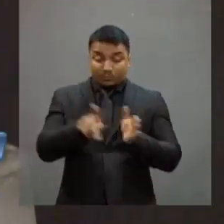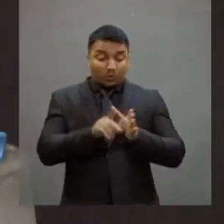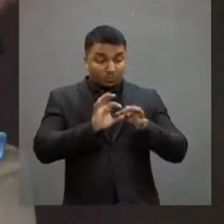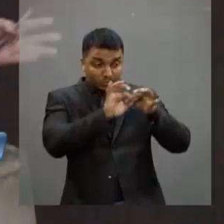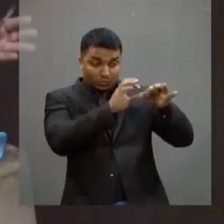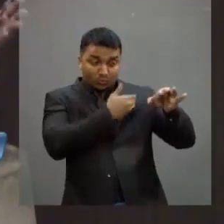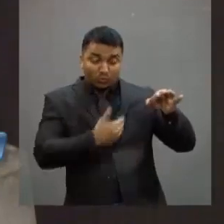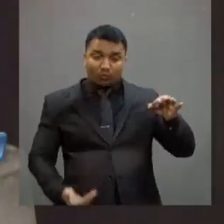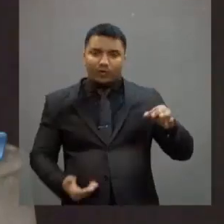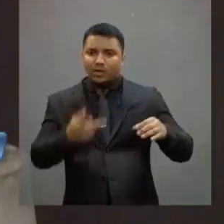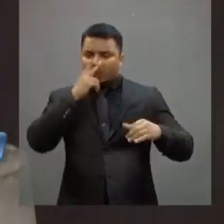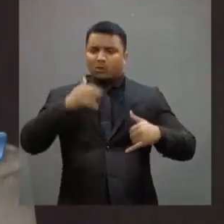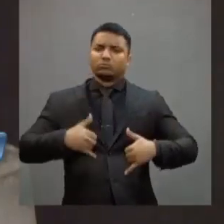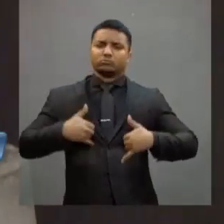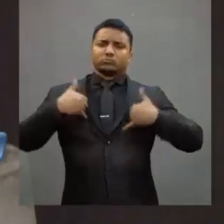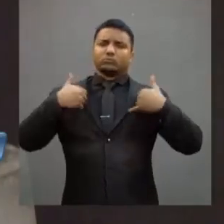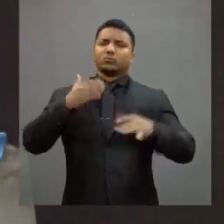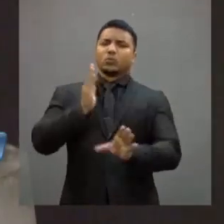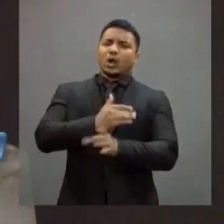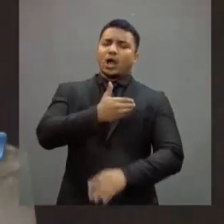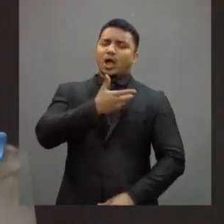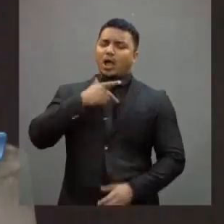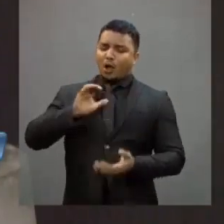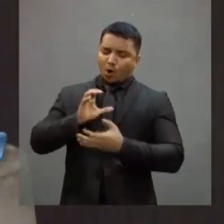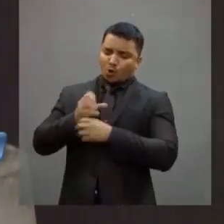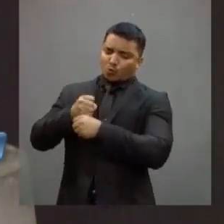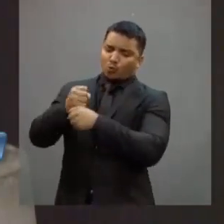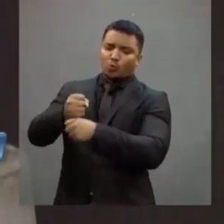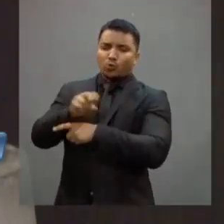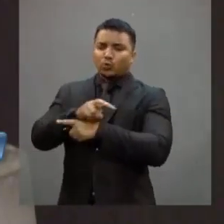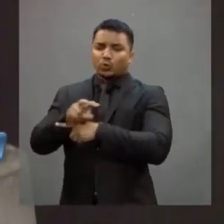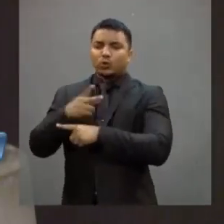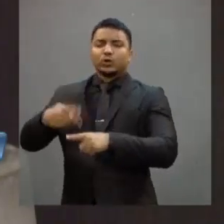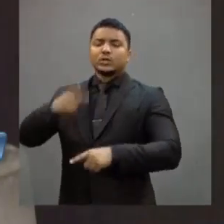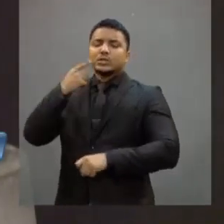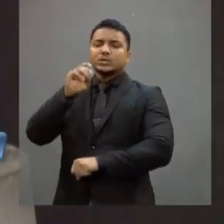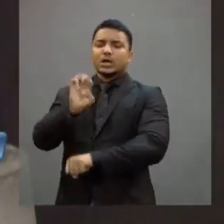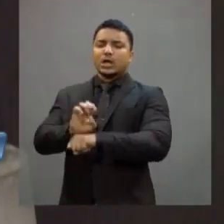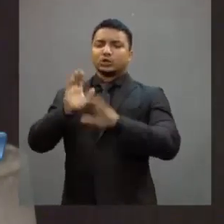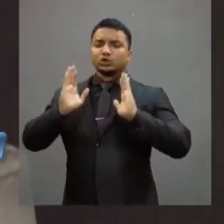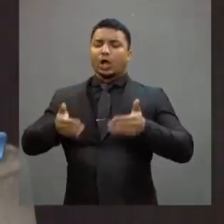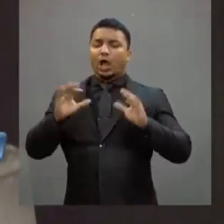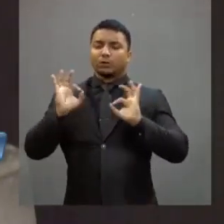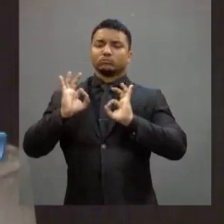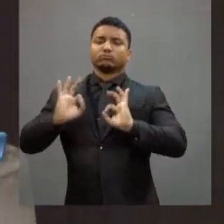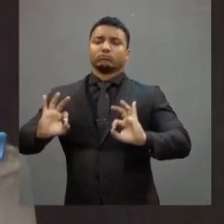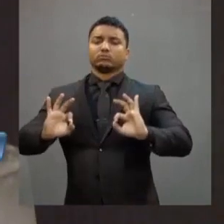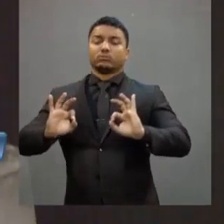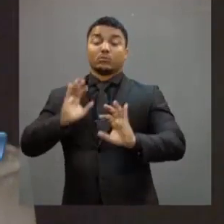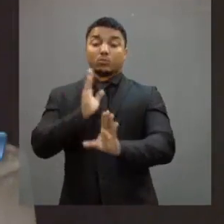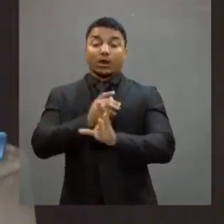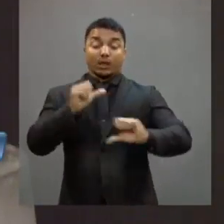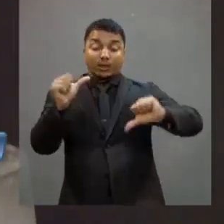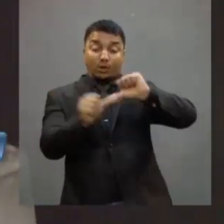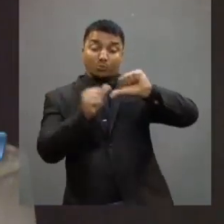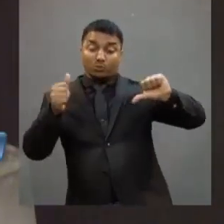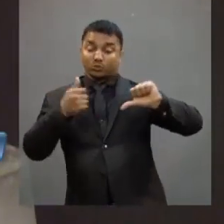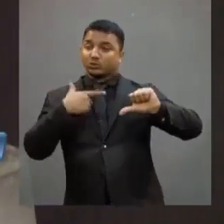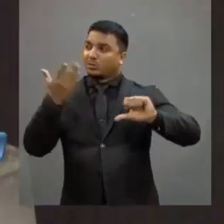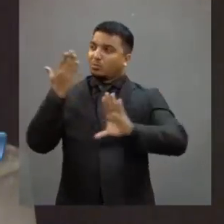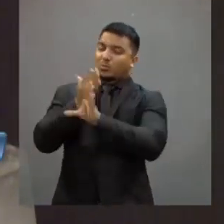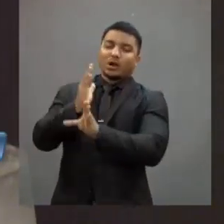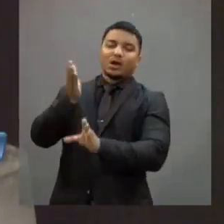se ufanando de que as contas previdenciárias do Ceará já estavam adequadas em razão das alterações de